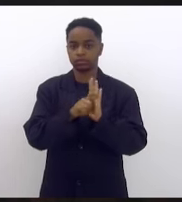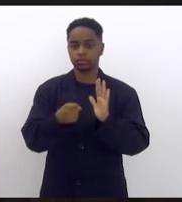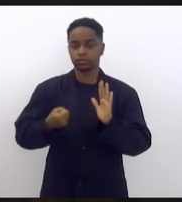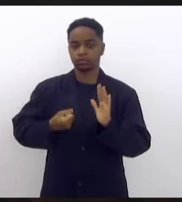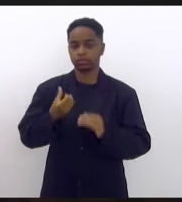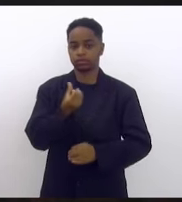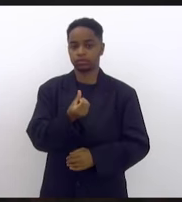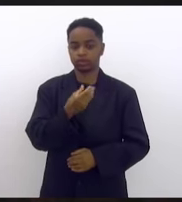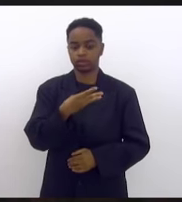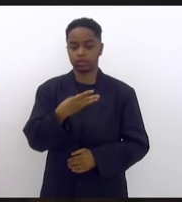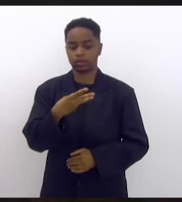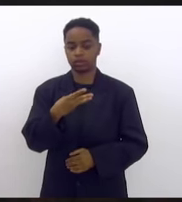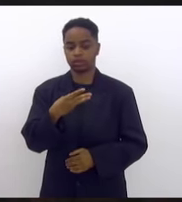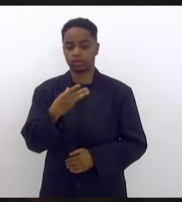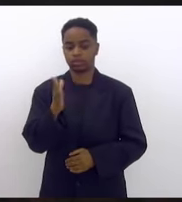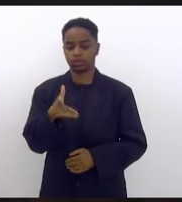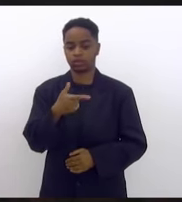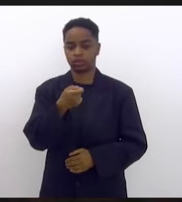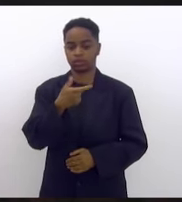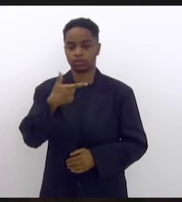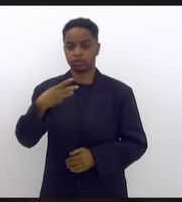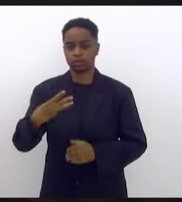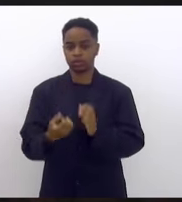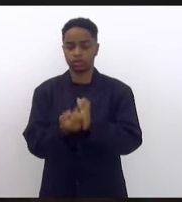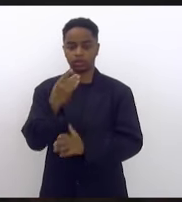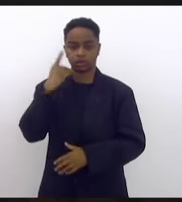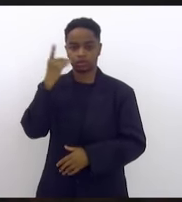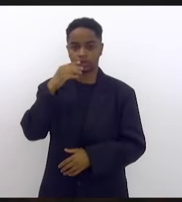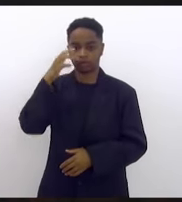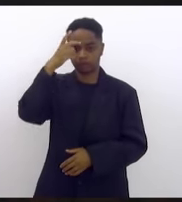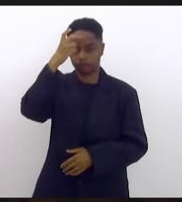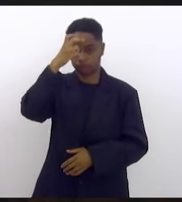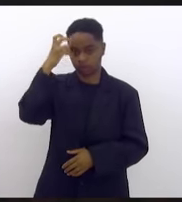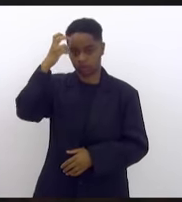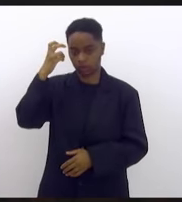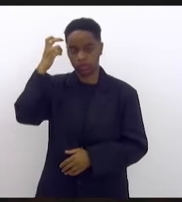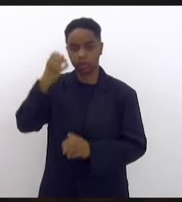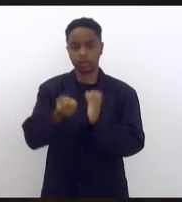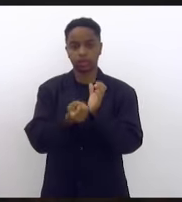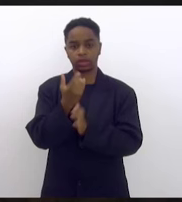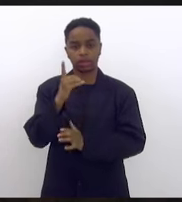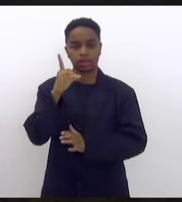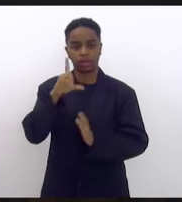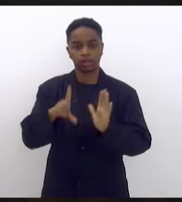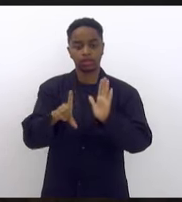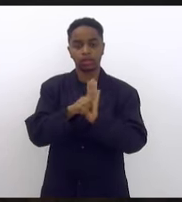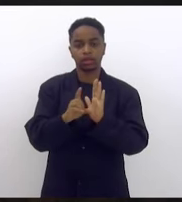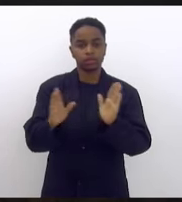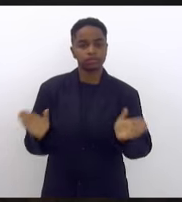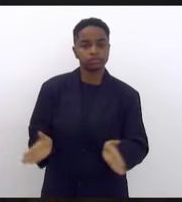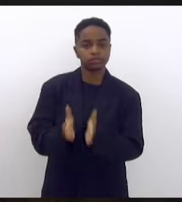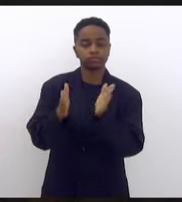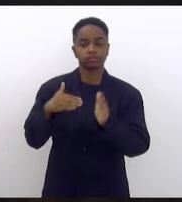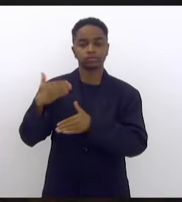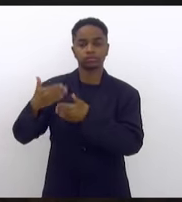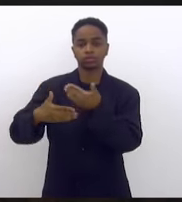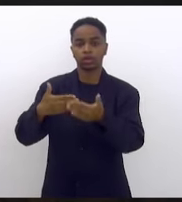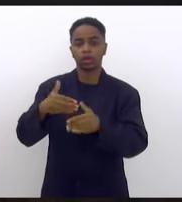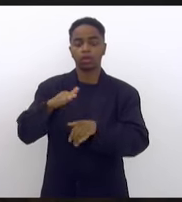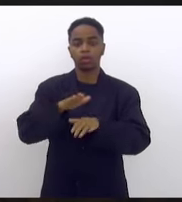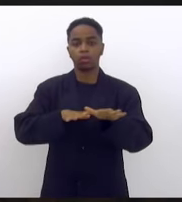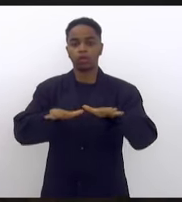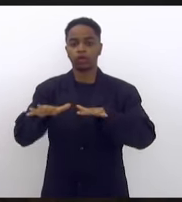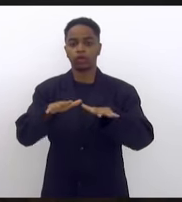número 63/2023, de autoria da deputada Verônica Lima, que cria a lei de incentivo ao desenvolvimento do movimento